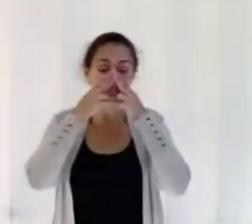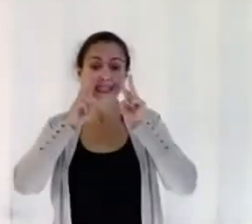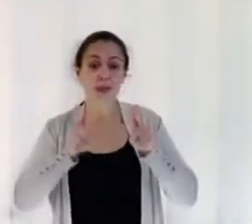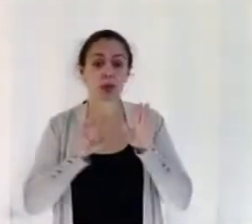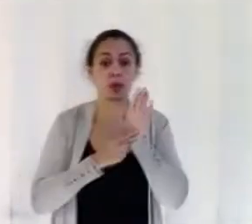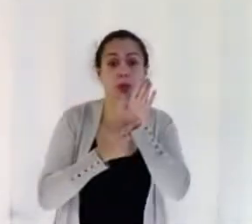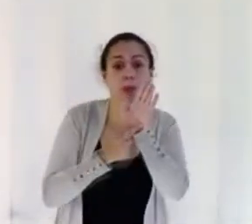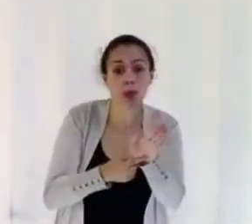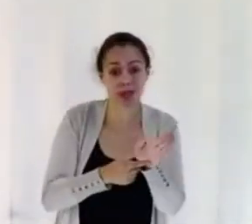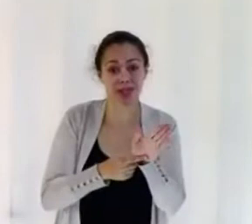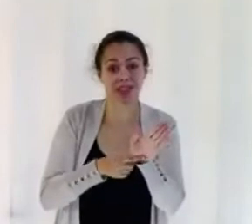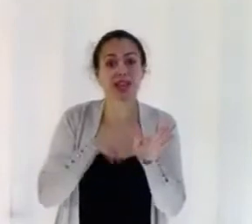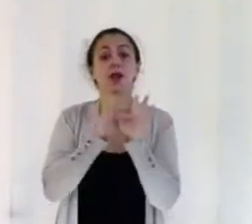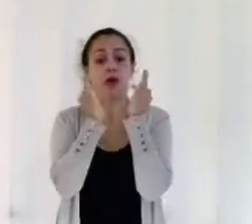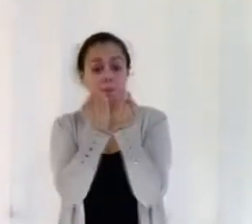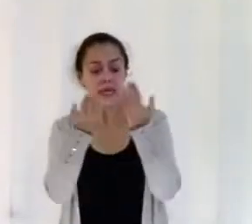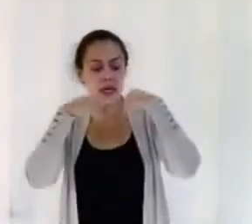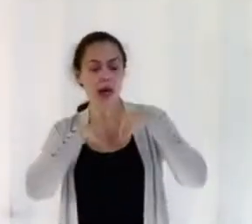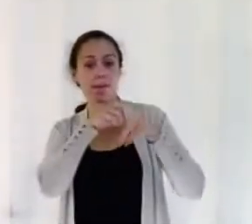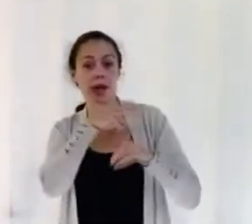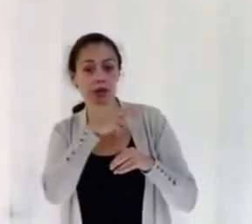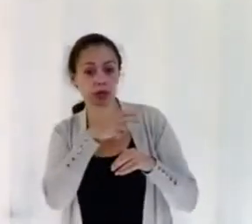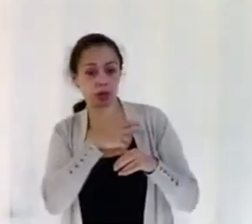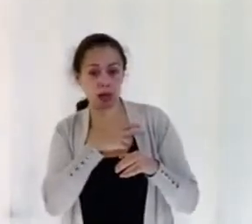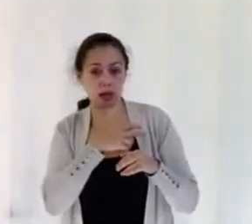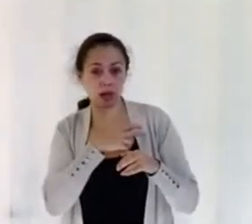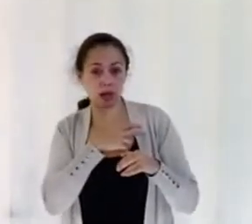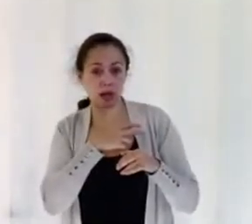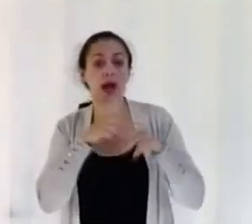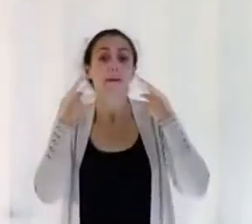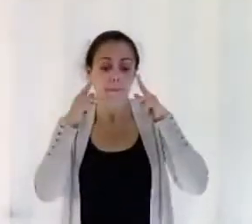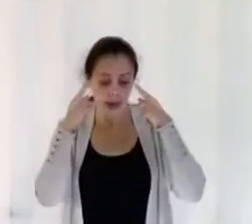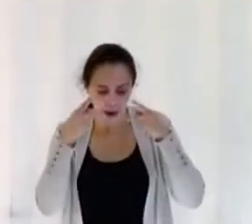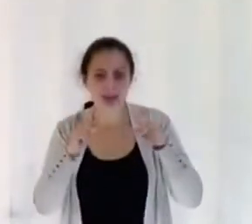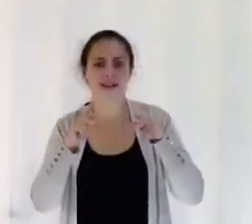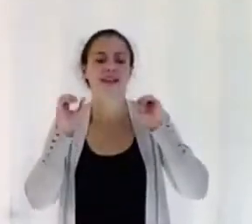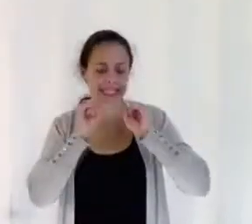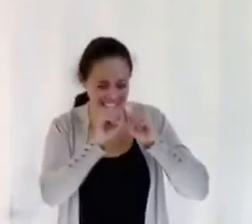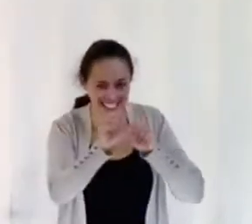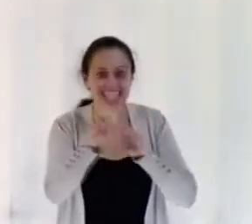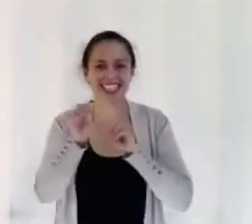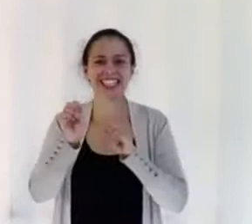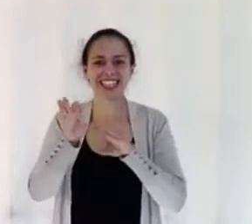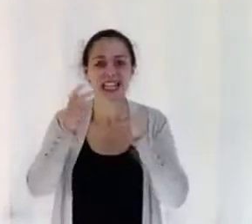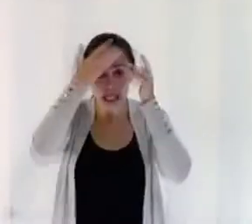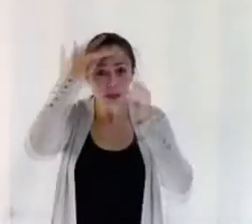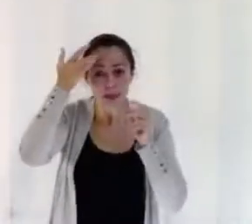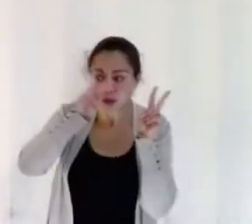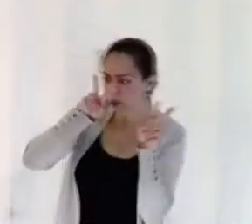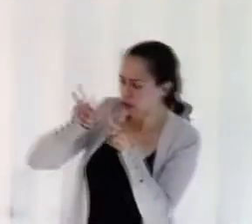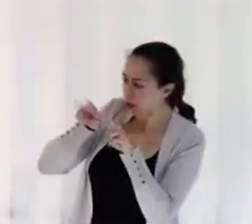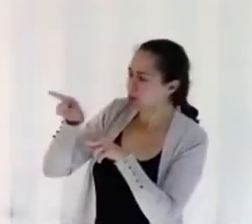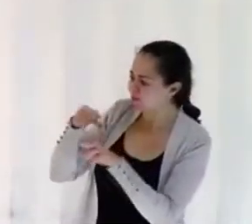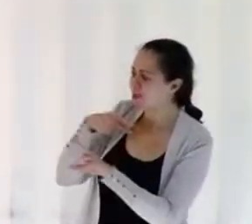que os membros olhem para ele, não apenas quando está pregando, mas olhem para ele quando ele está caminhando, quando ele